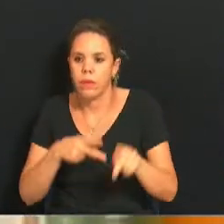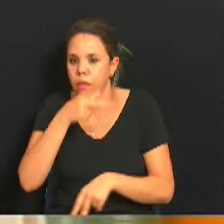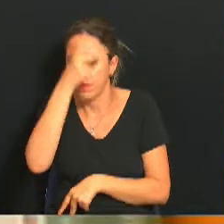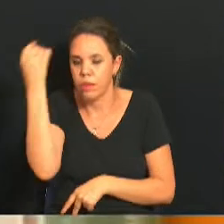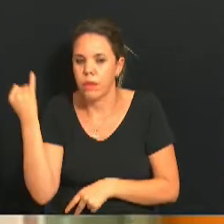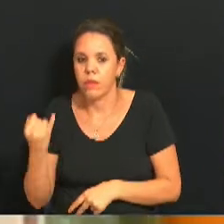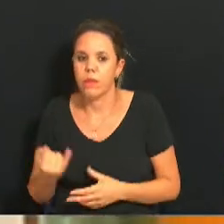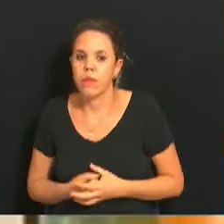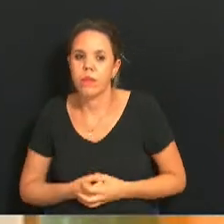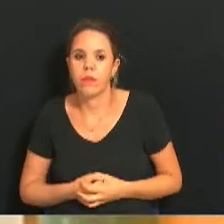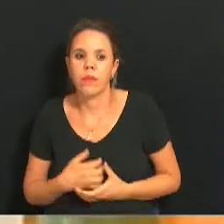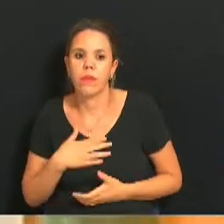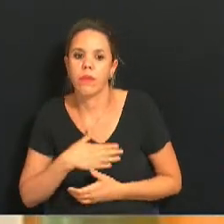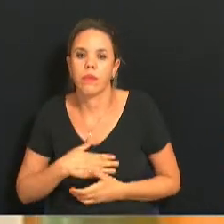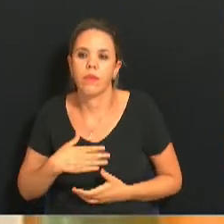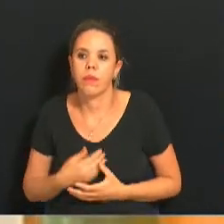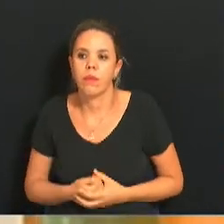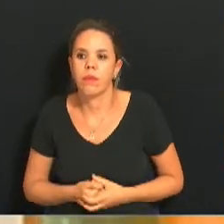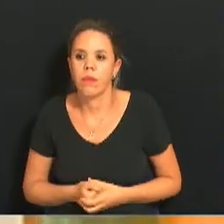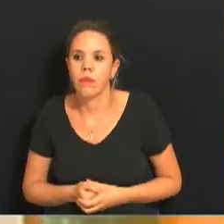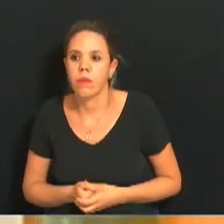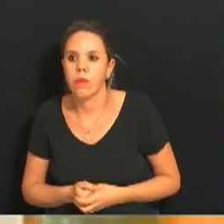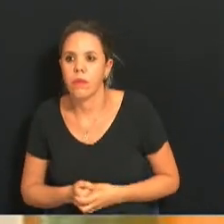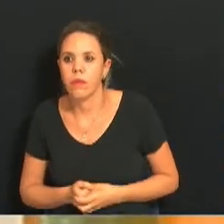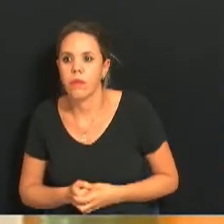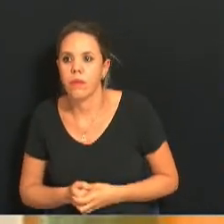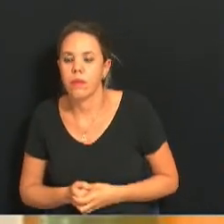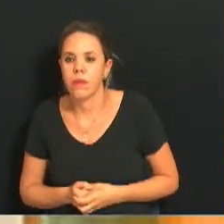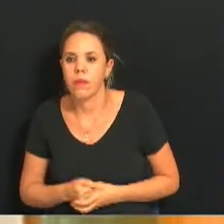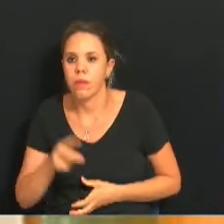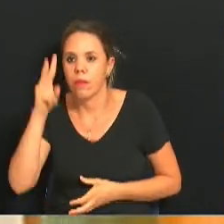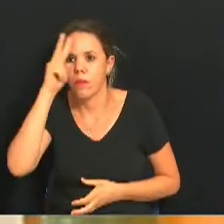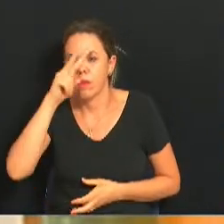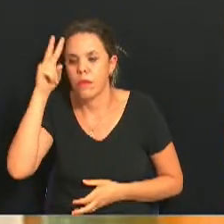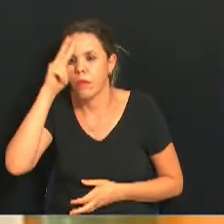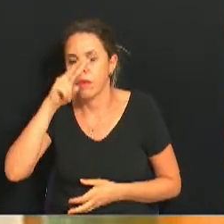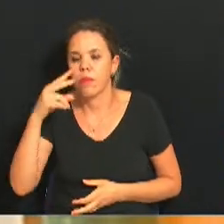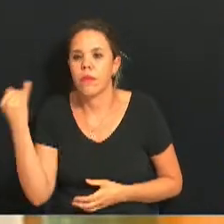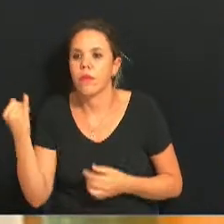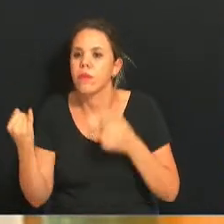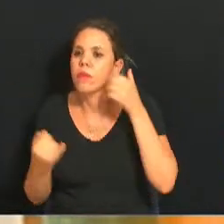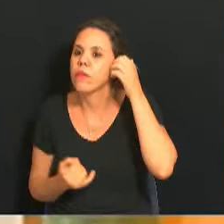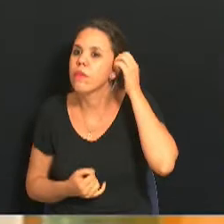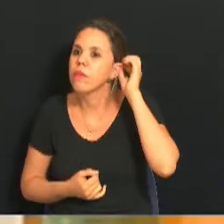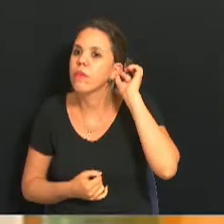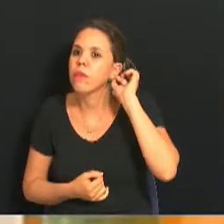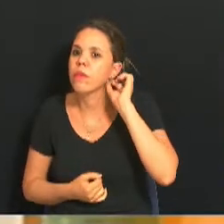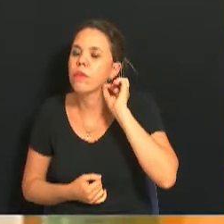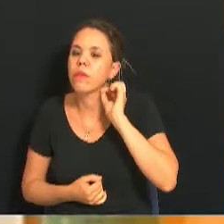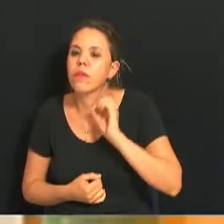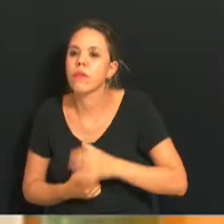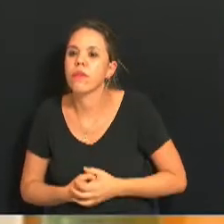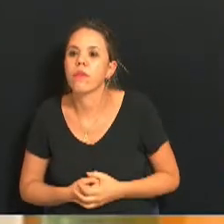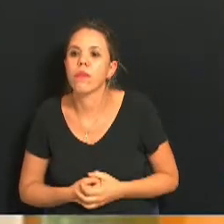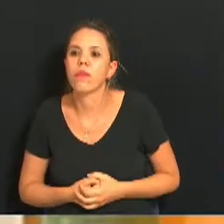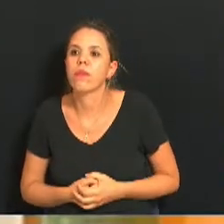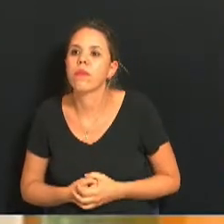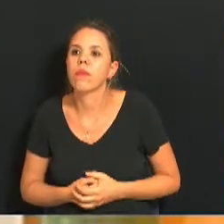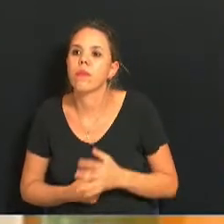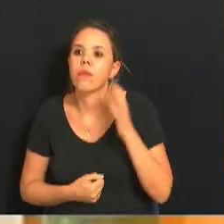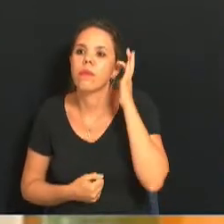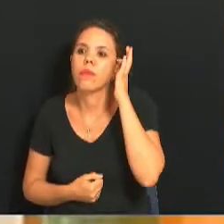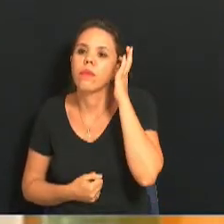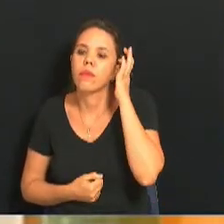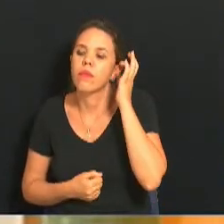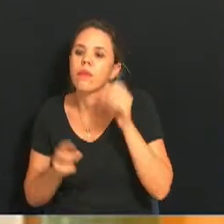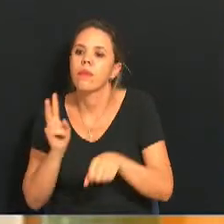muito importante eu gostei muito o patrimônio histórico é de extrema importância né É muito importante que a gente